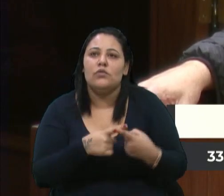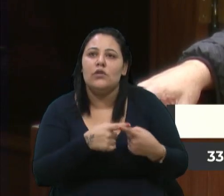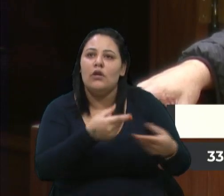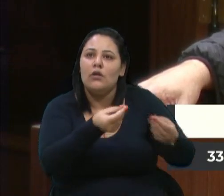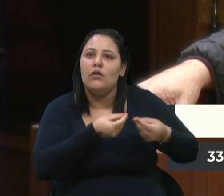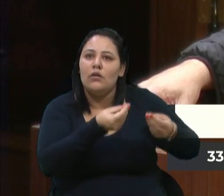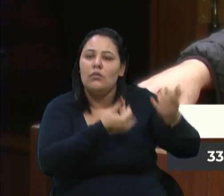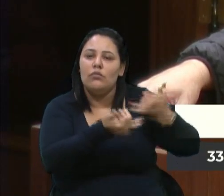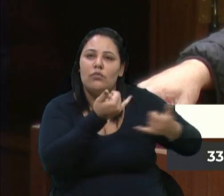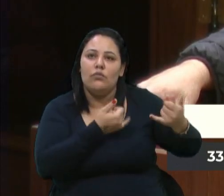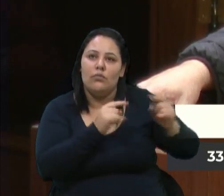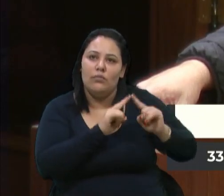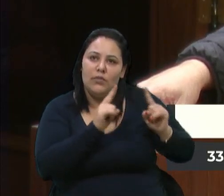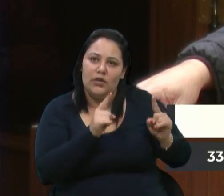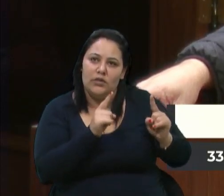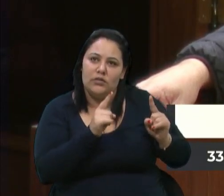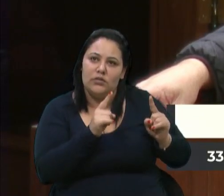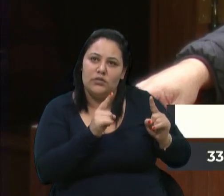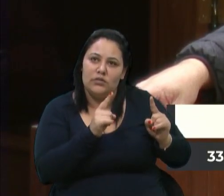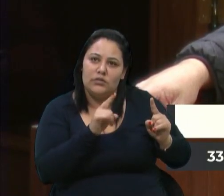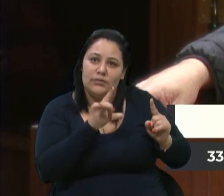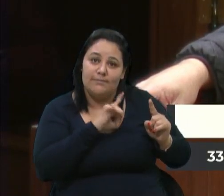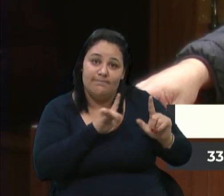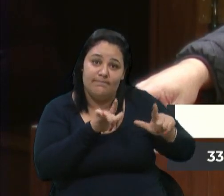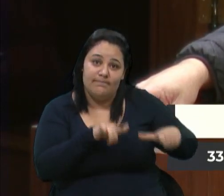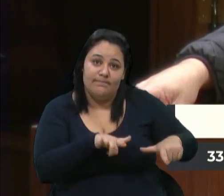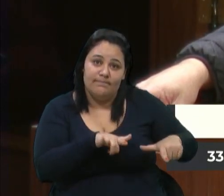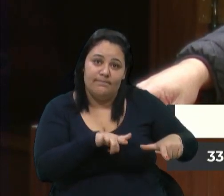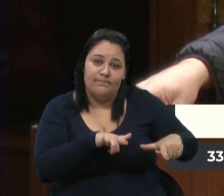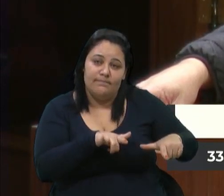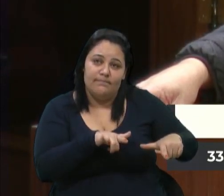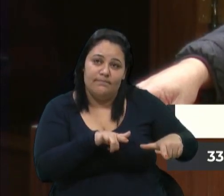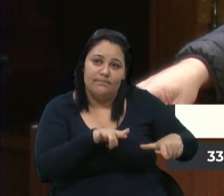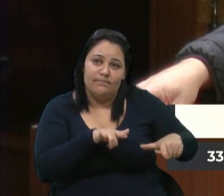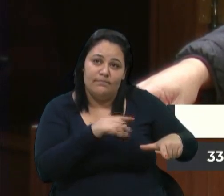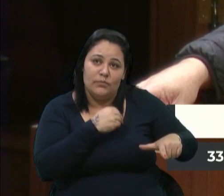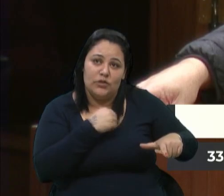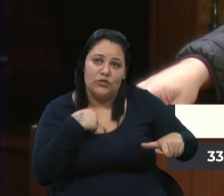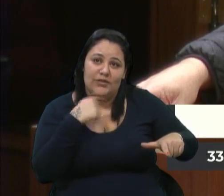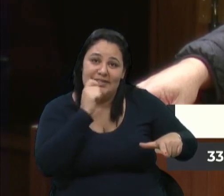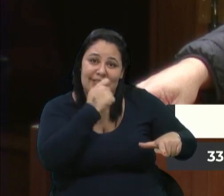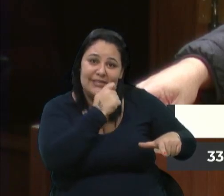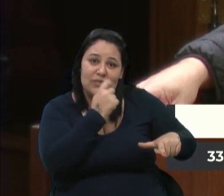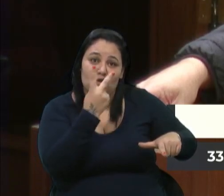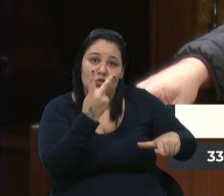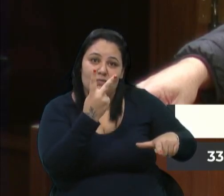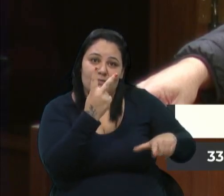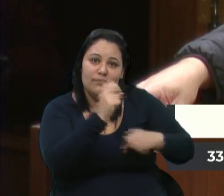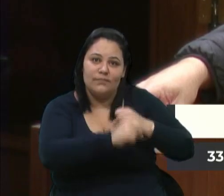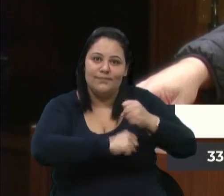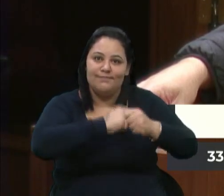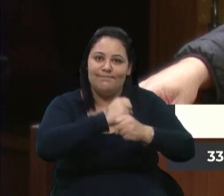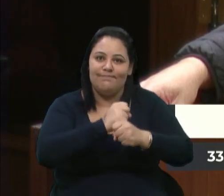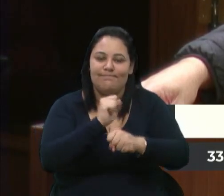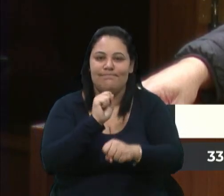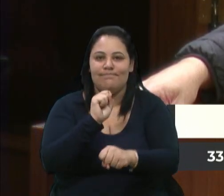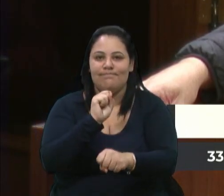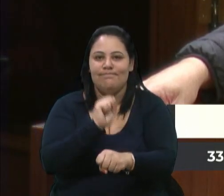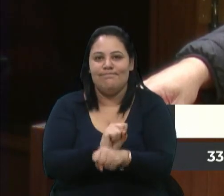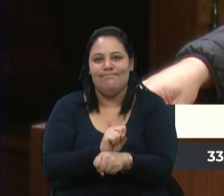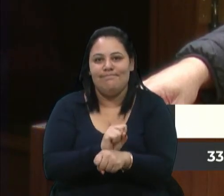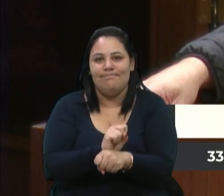um consultório odontológico há 2 anos parado. Quando a gente aprovou e elogiou o senhor, Vossa